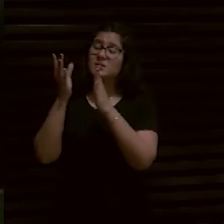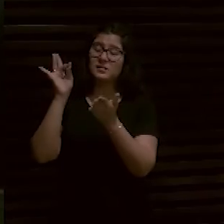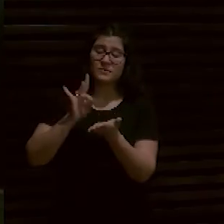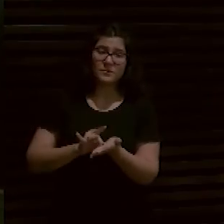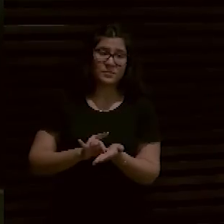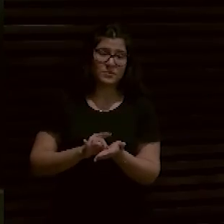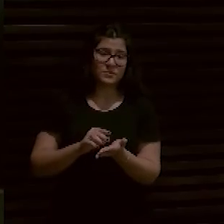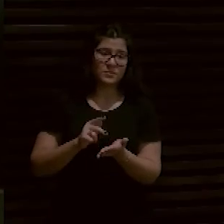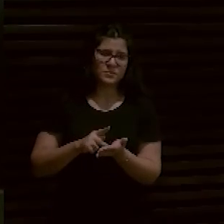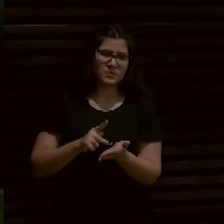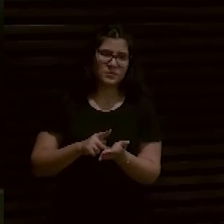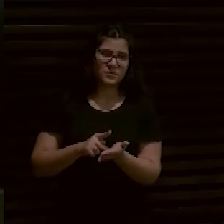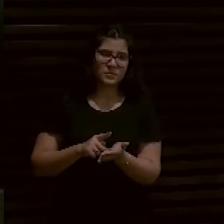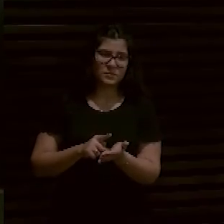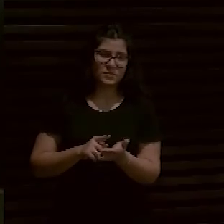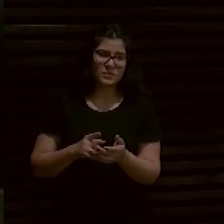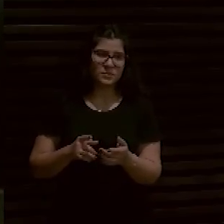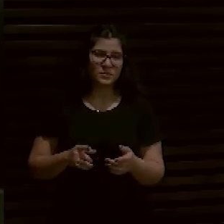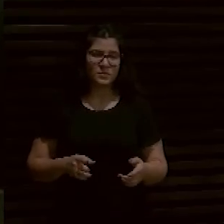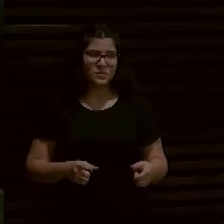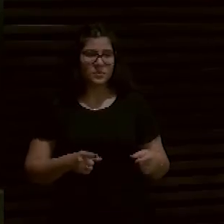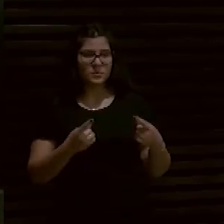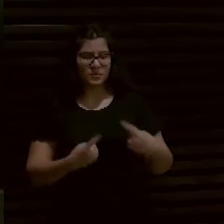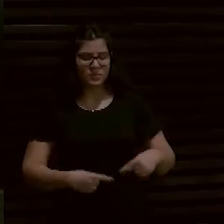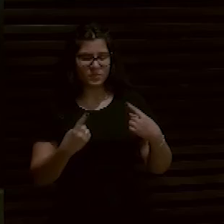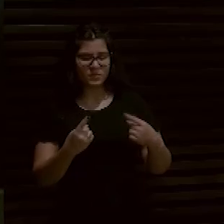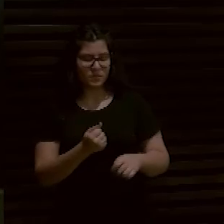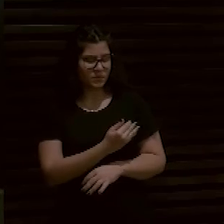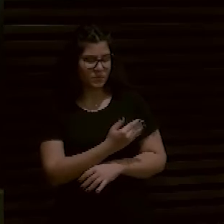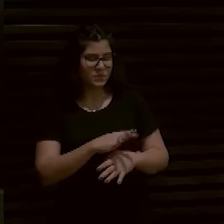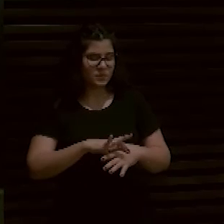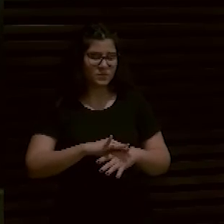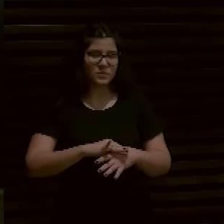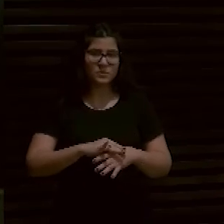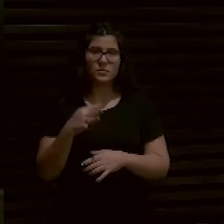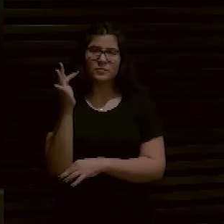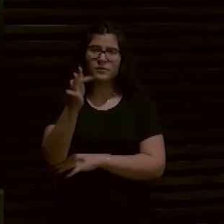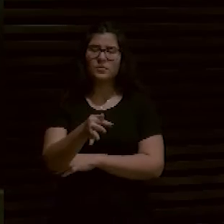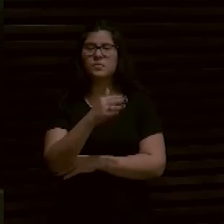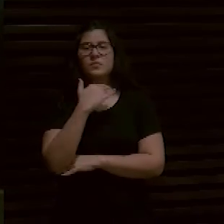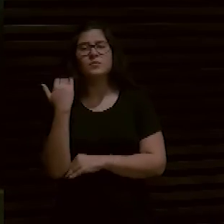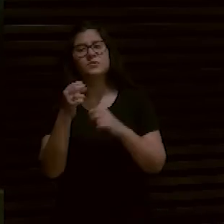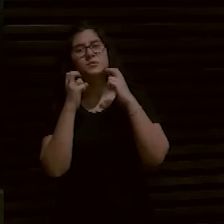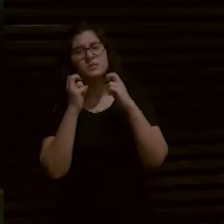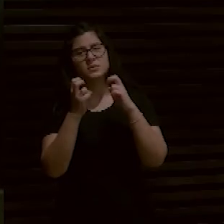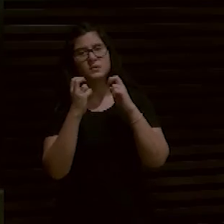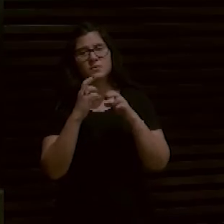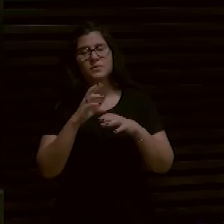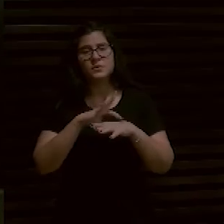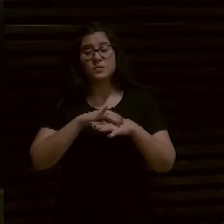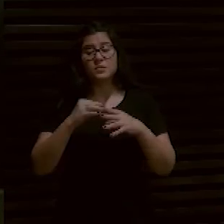desse confronto agora direto, que o coração é doente e que o destino é a morte, ele clama: